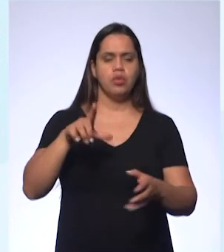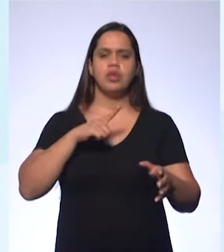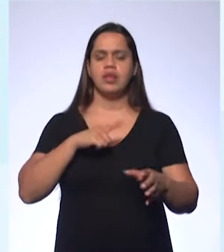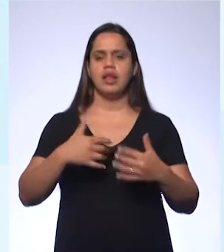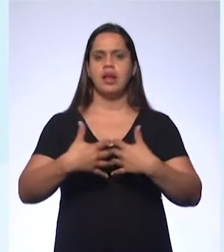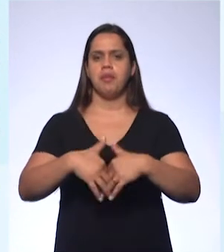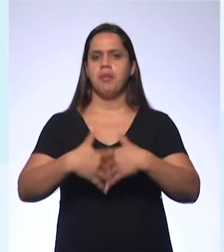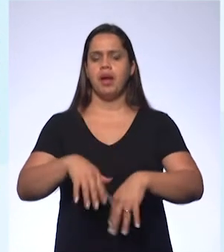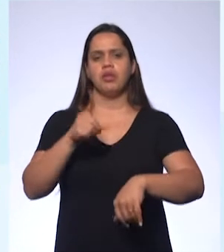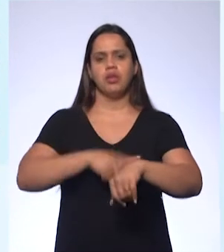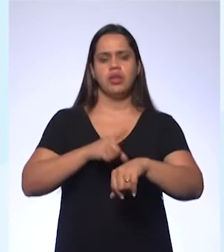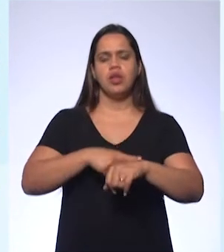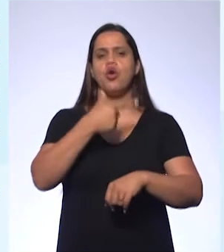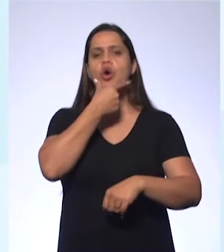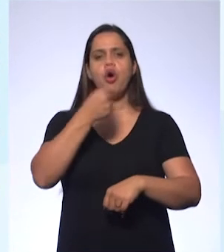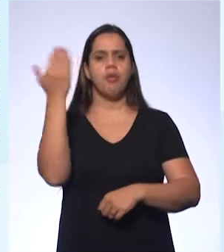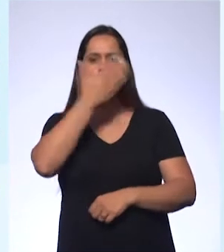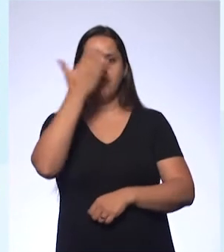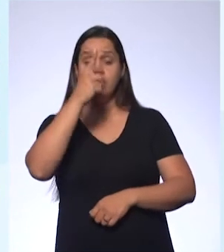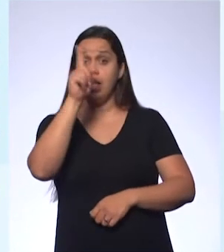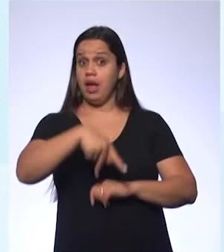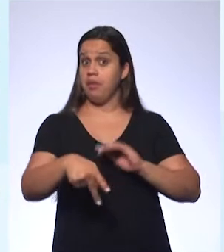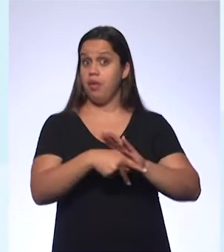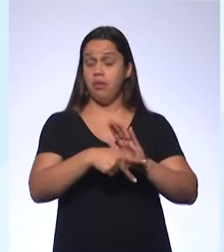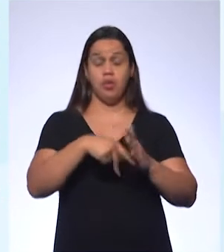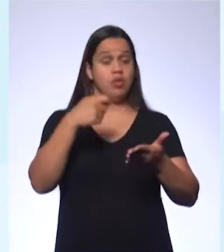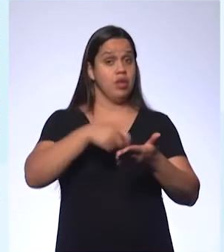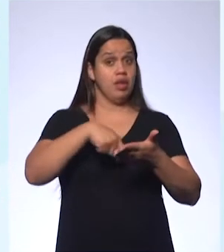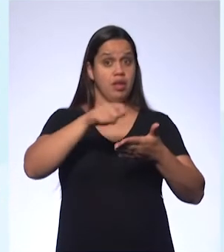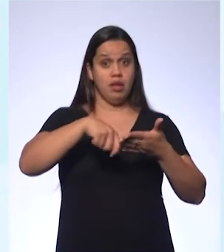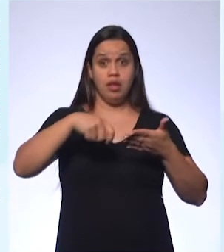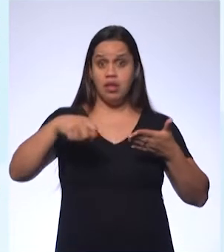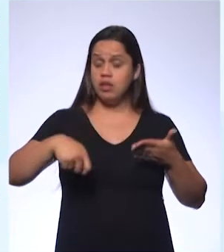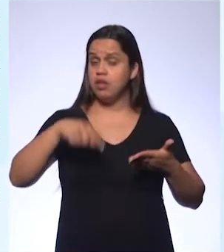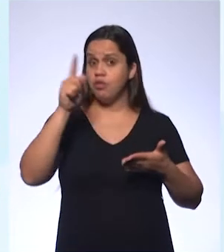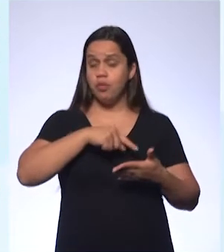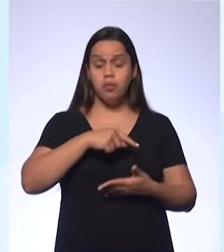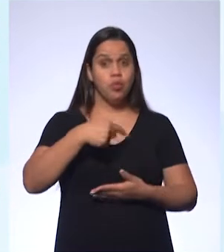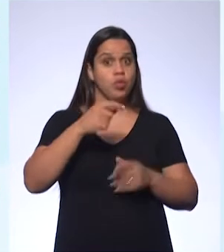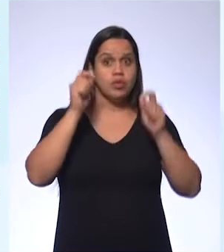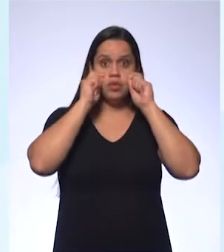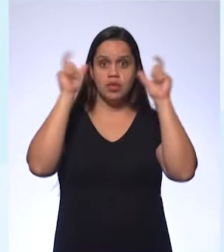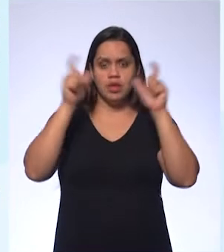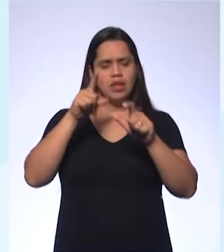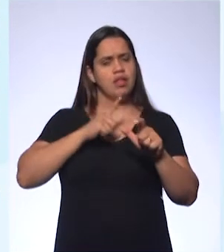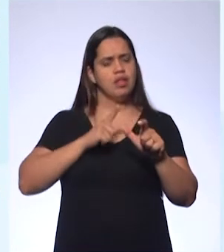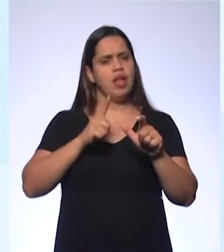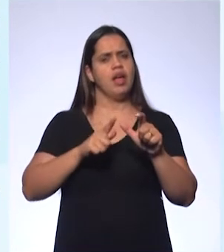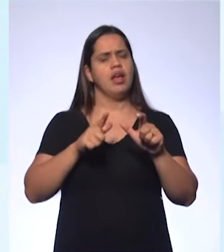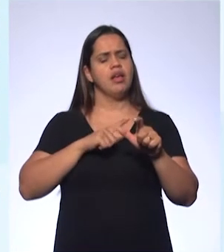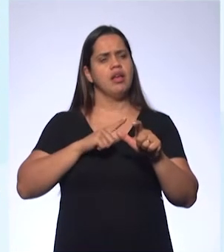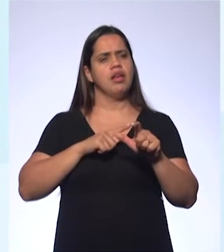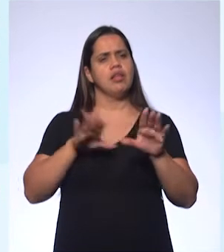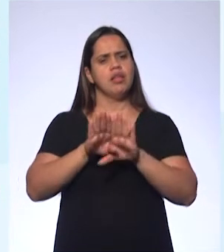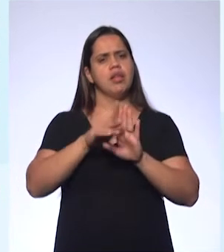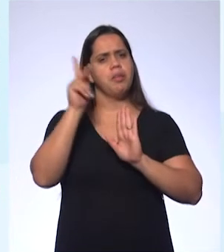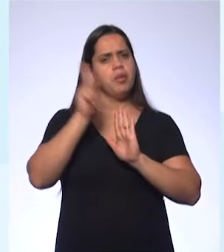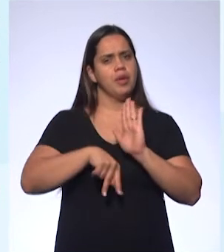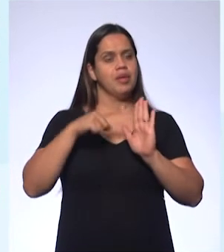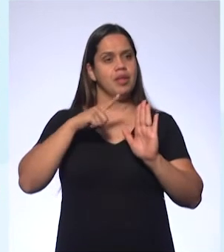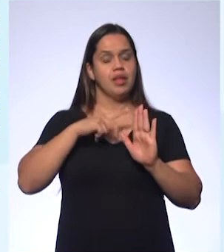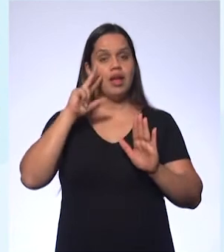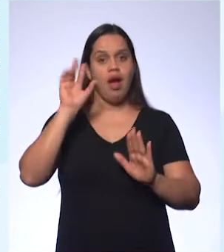Tempo, O Homem Invisível, são todas obras que foram muito interessantes. Inclusive, um episódio muito